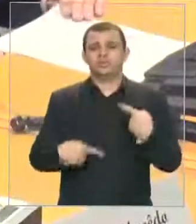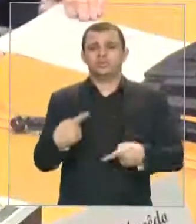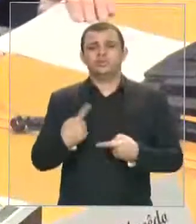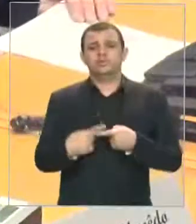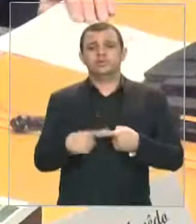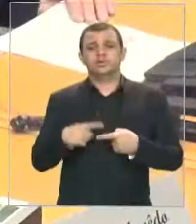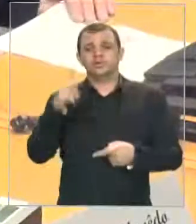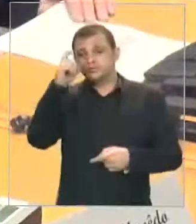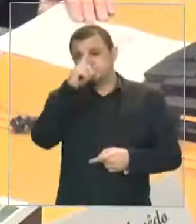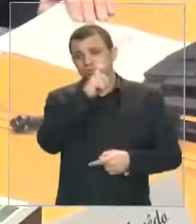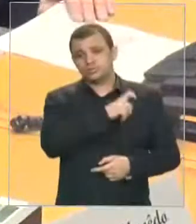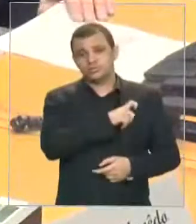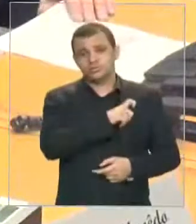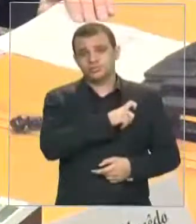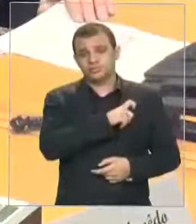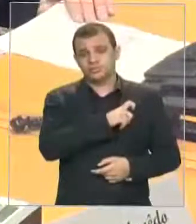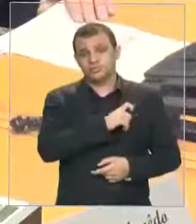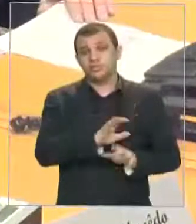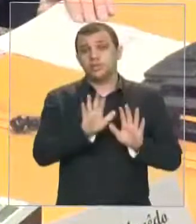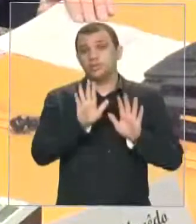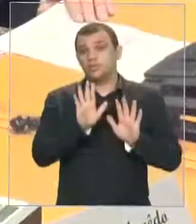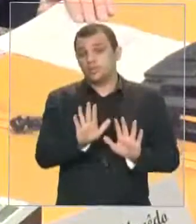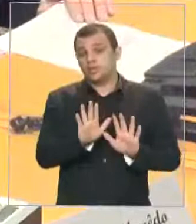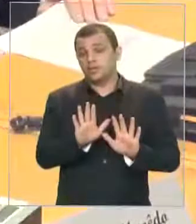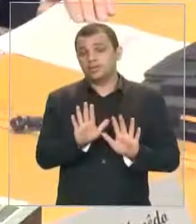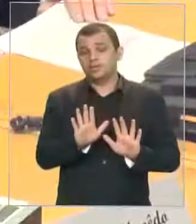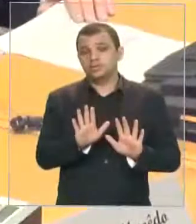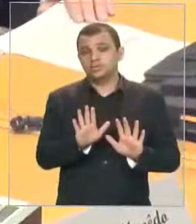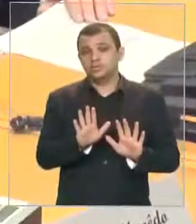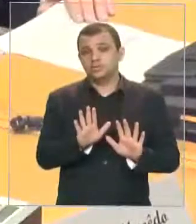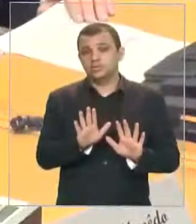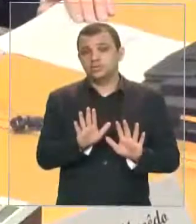dificuldade. Mas eu entendo que